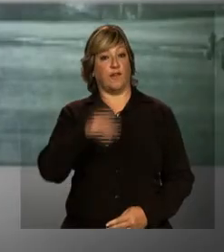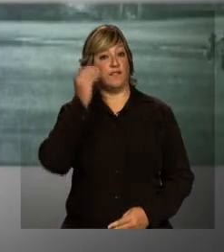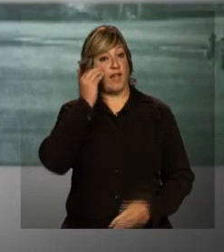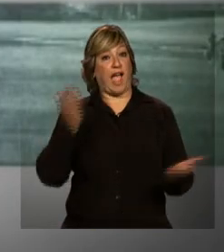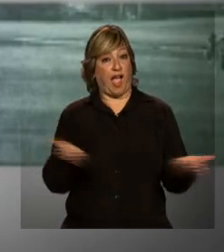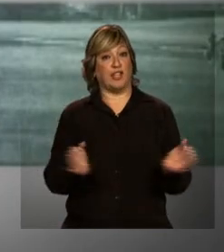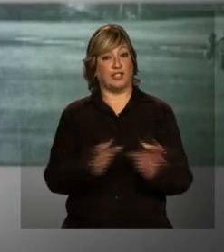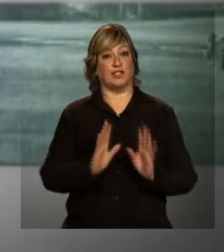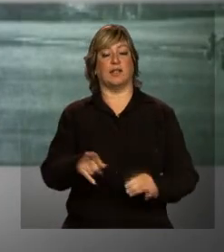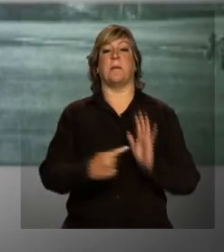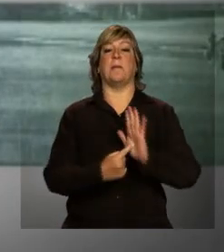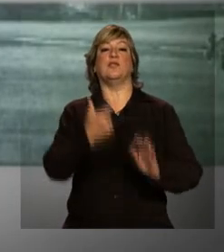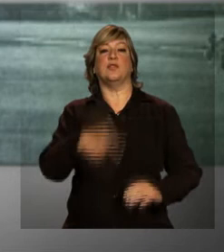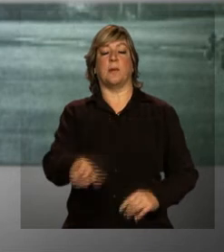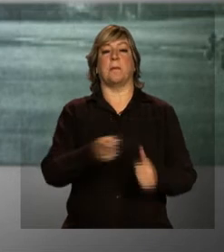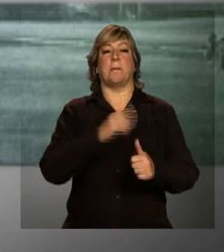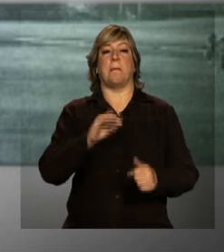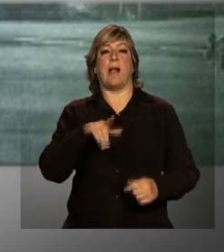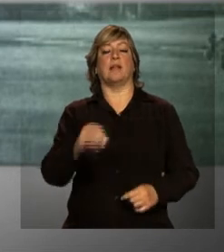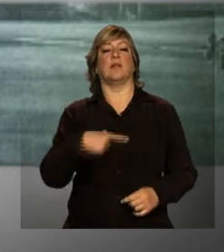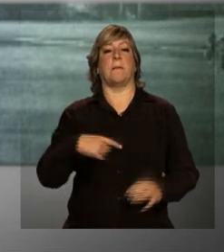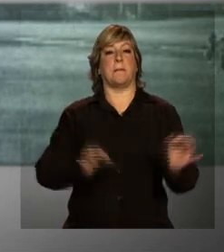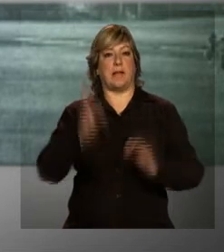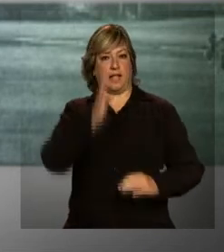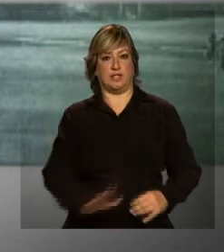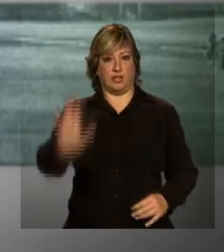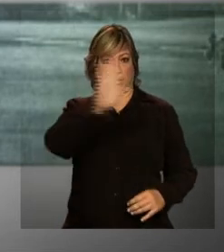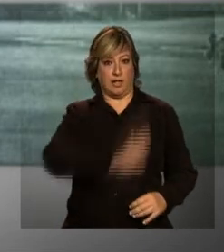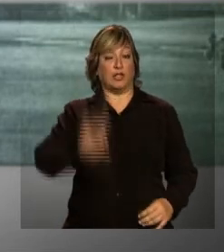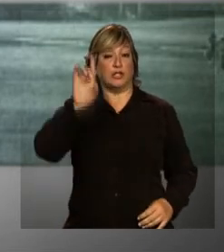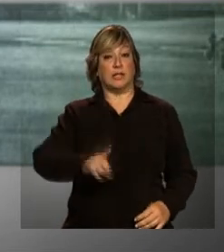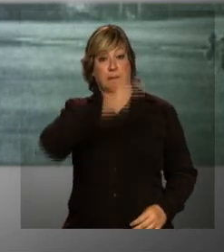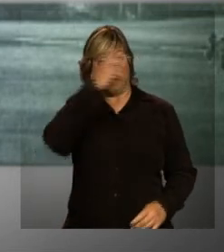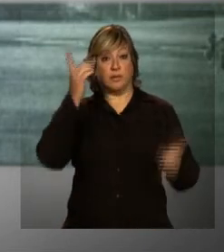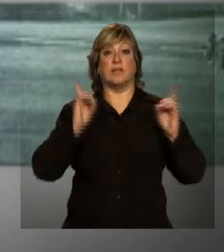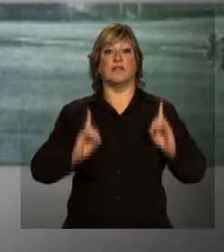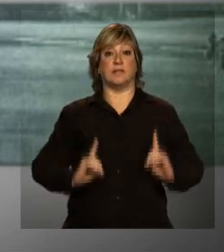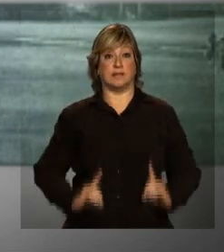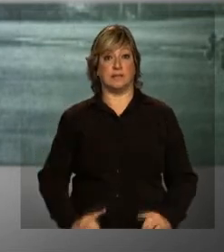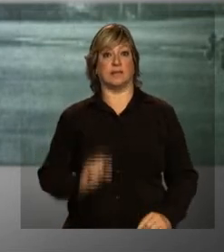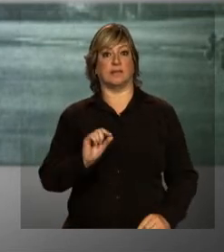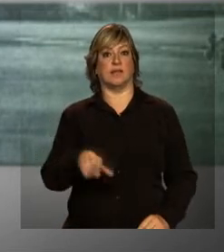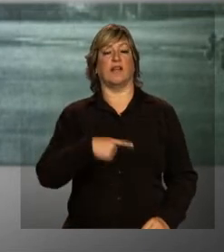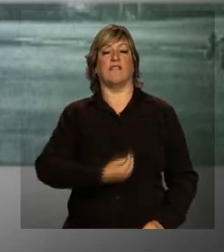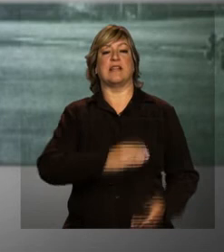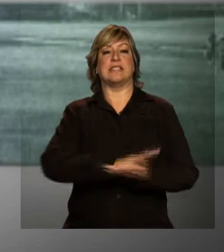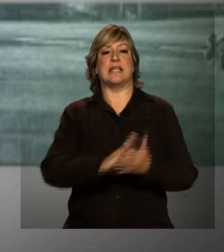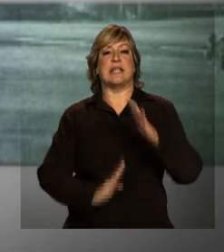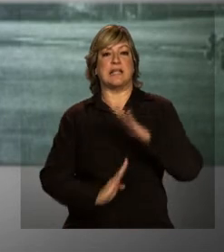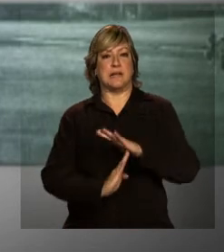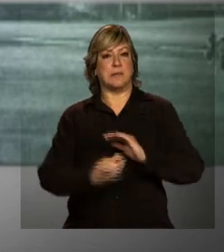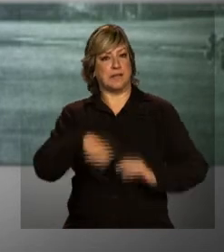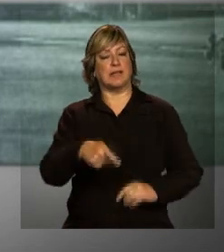Você assistiu à reapresentação do primeiro balanço do Plano Nacional dos Direitos da Pessoa com Deficiência, o Viver Sem